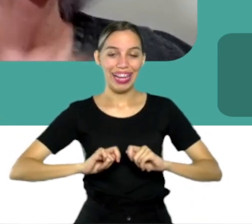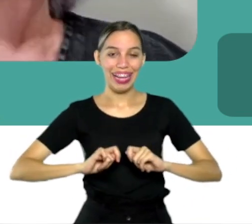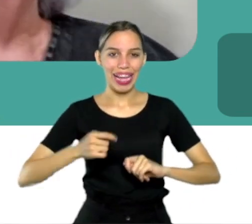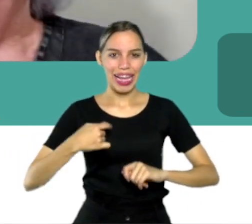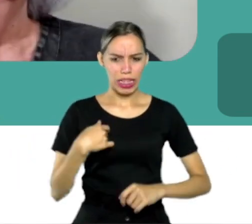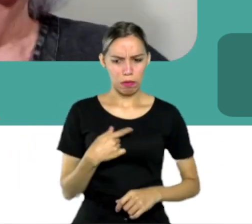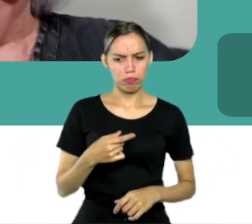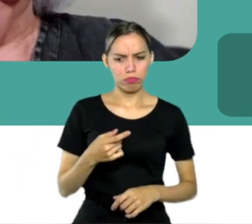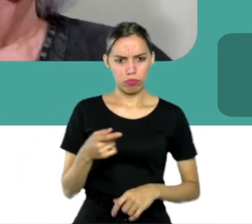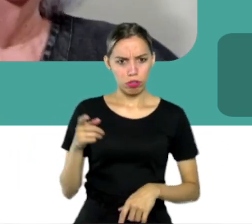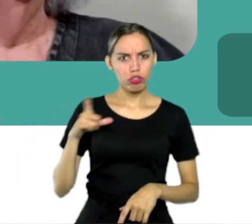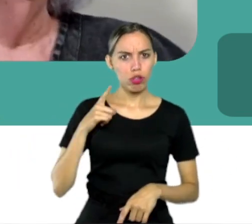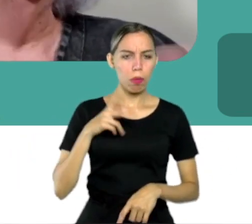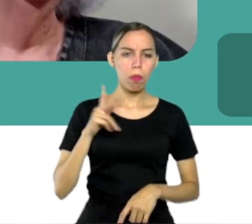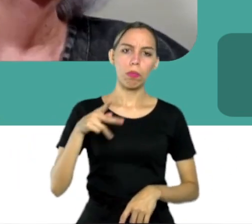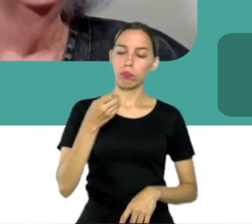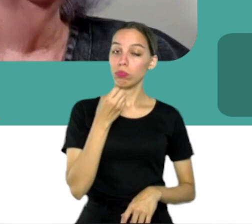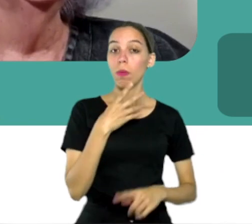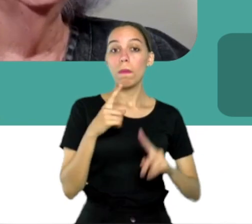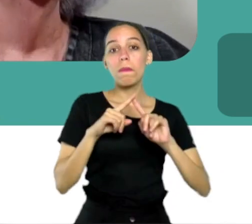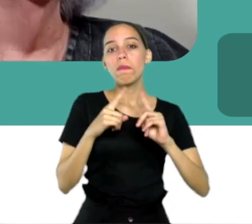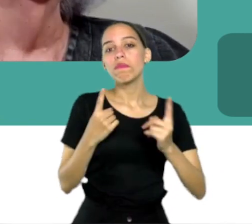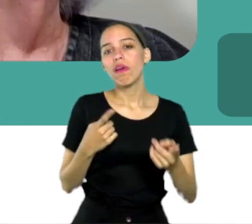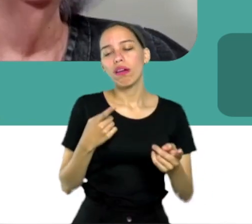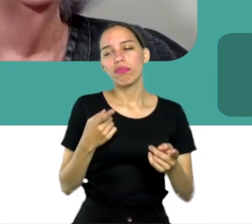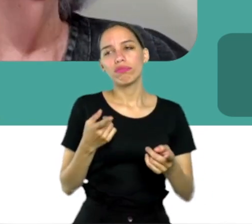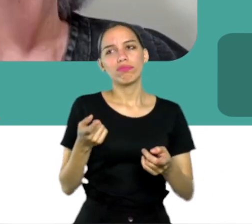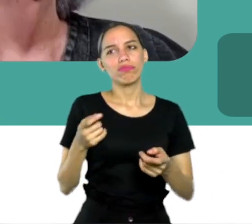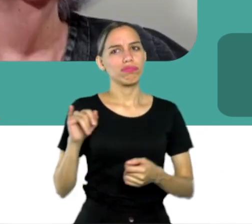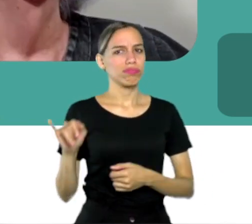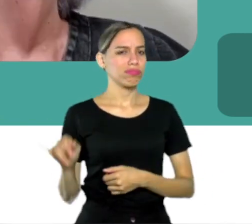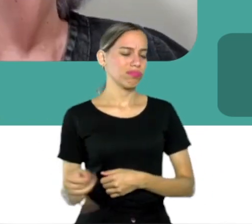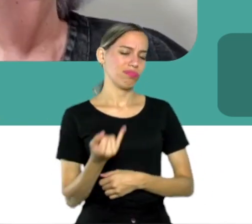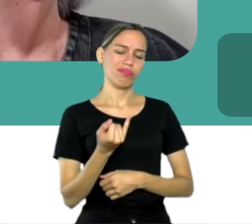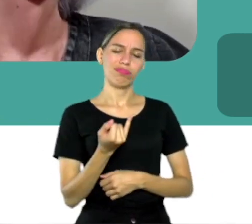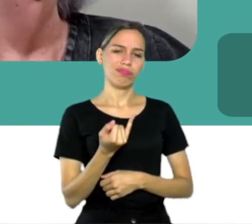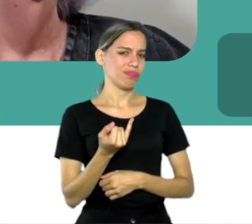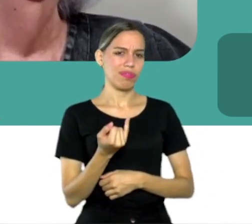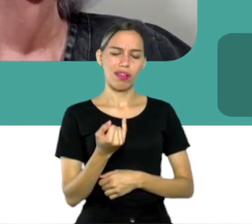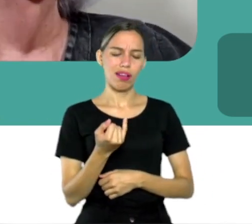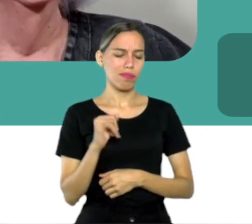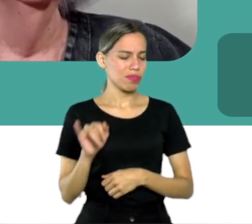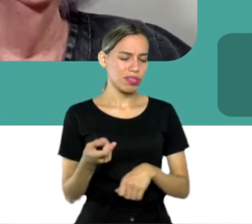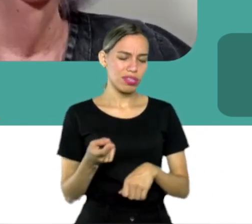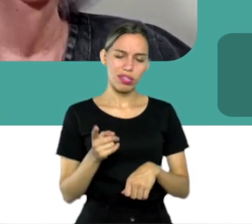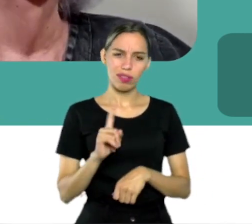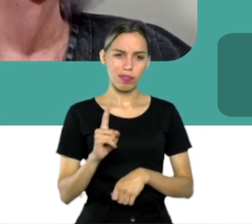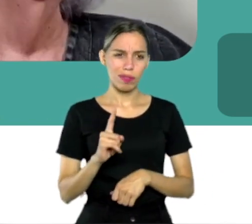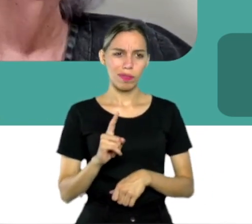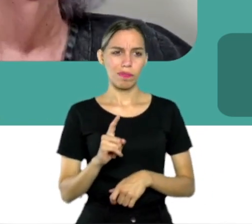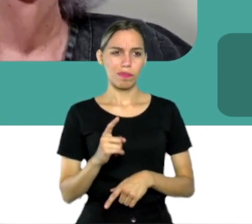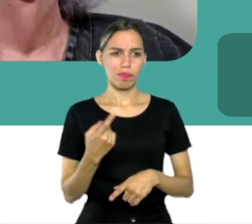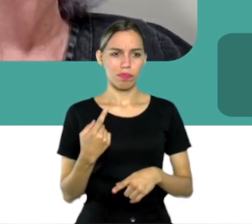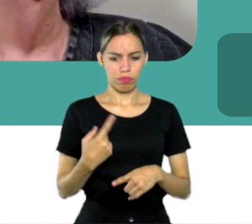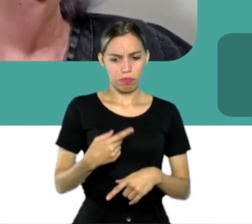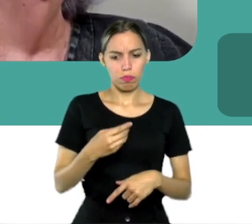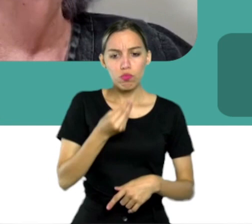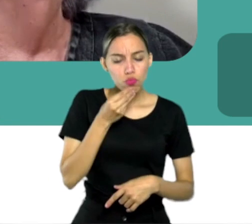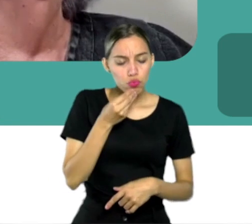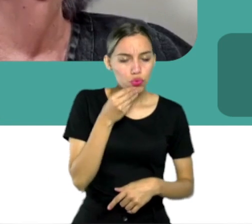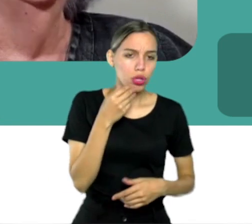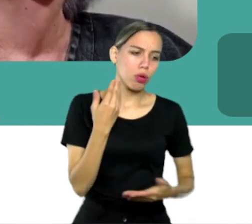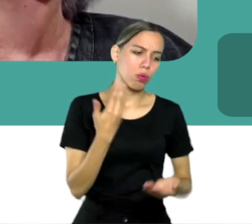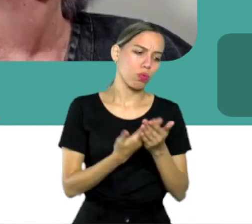se a gente aproveita o potencial que tem de outra forma, estudando, né, estudando muito,